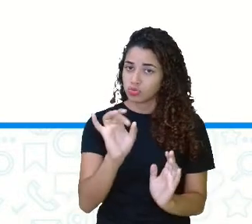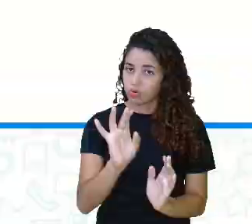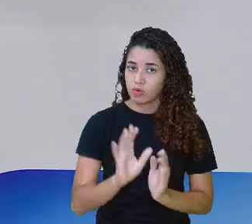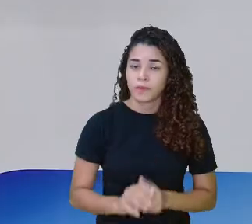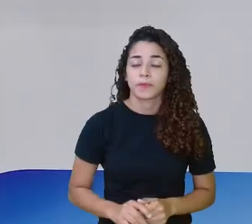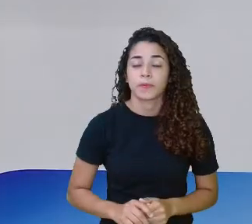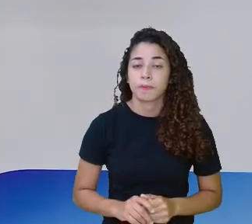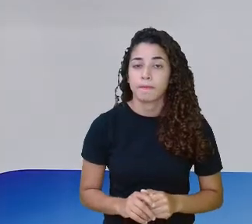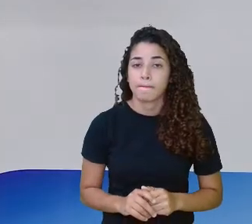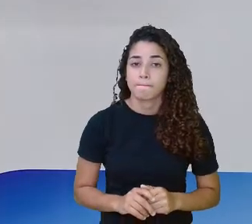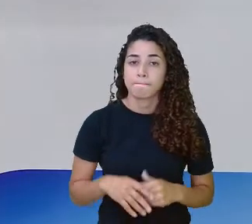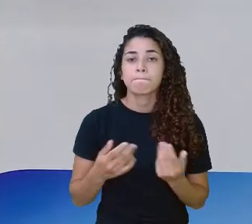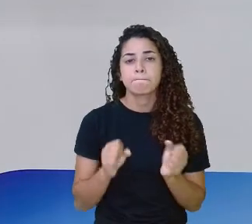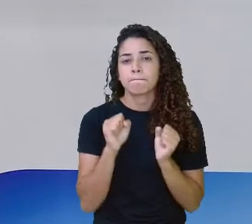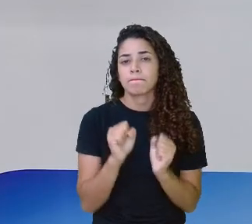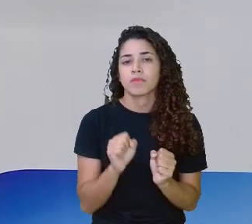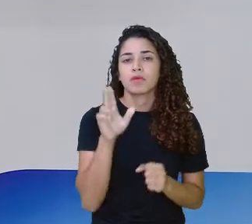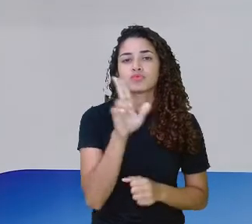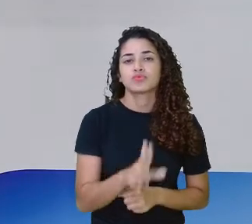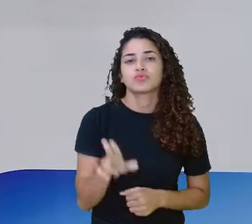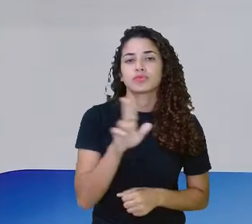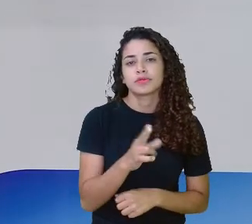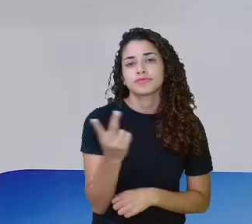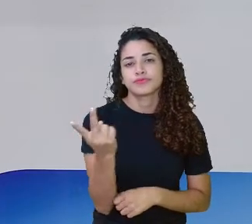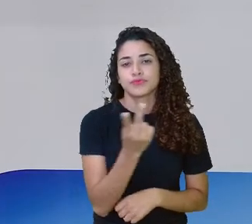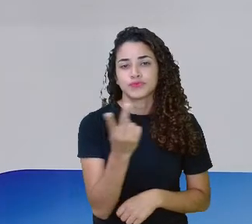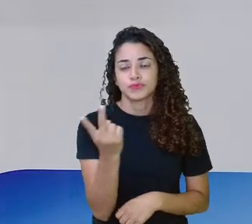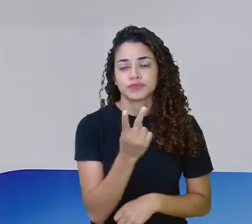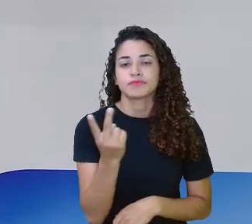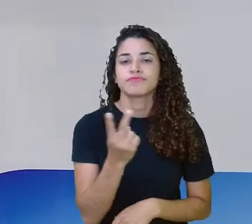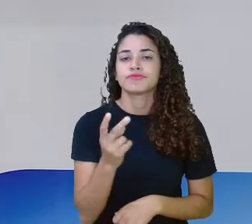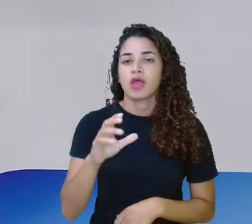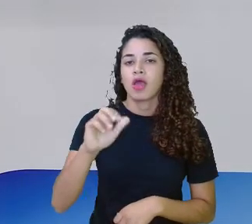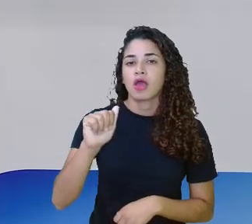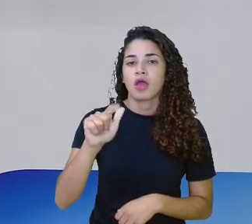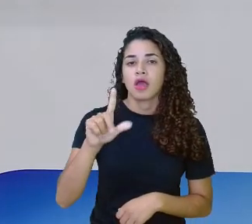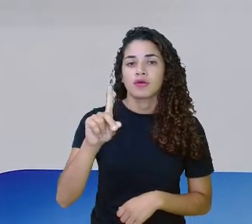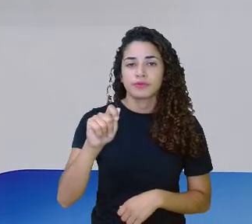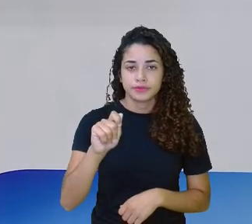posso utilizar as duas caldas.